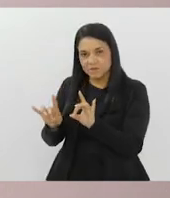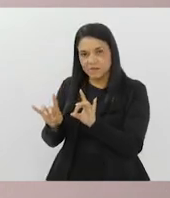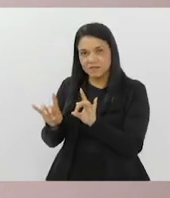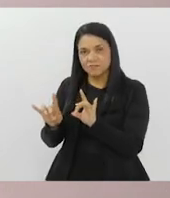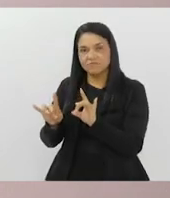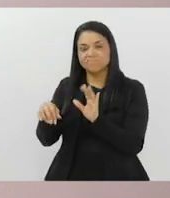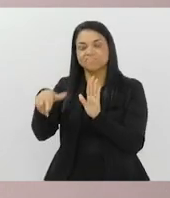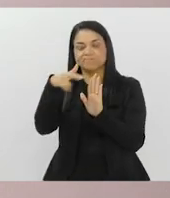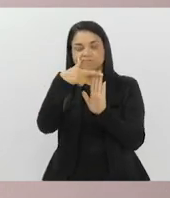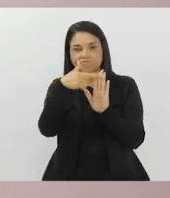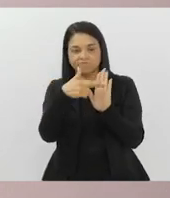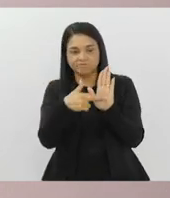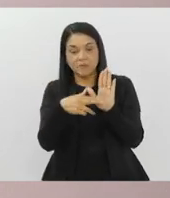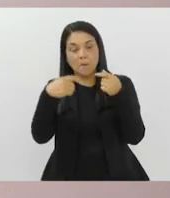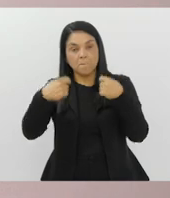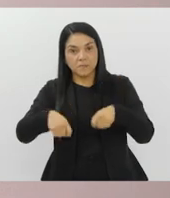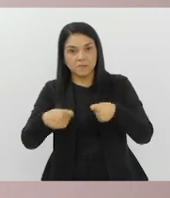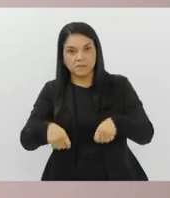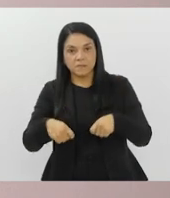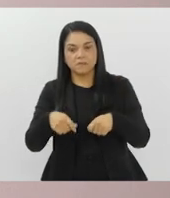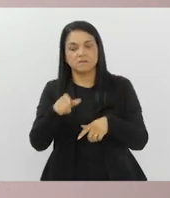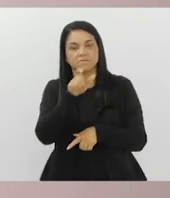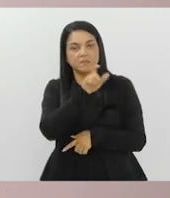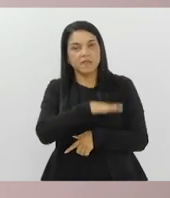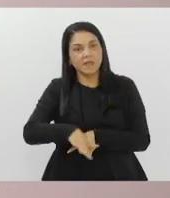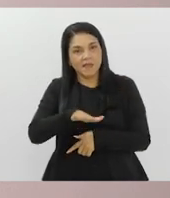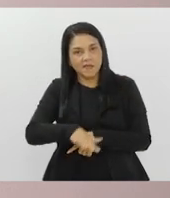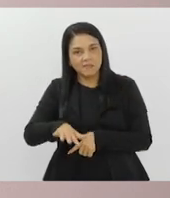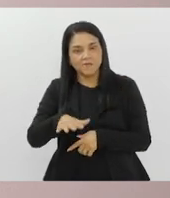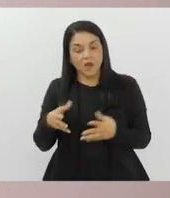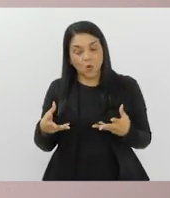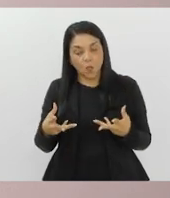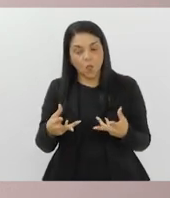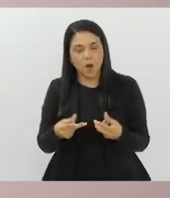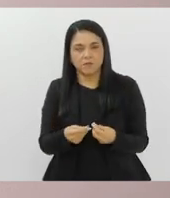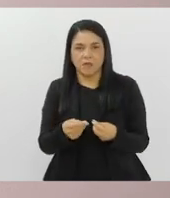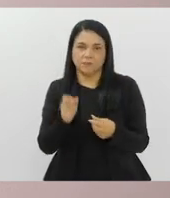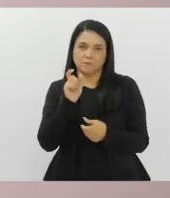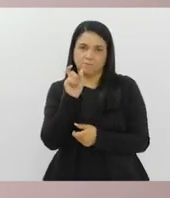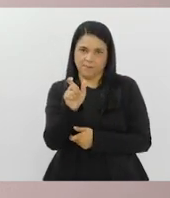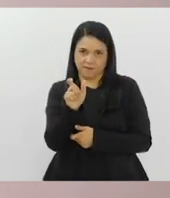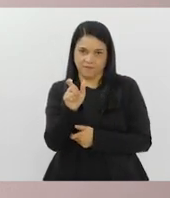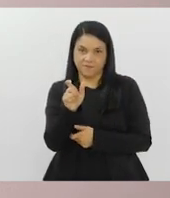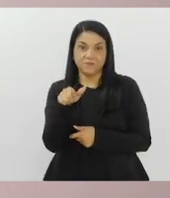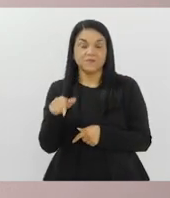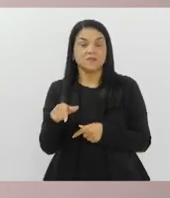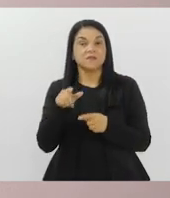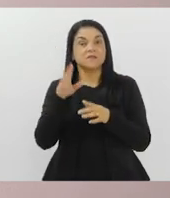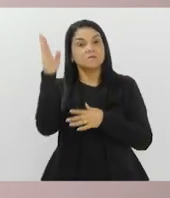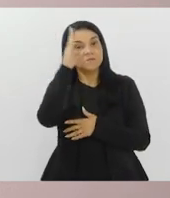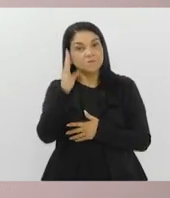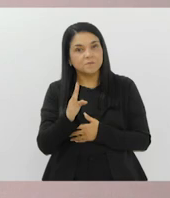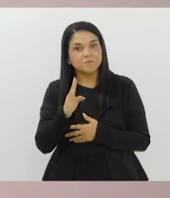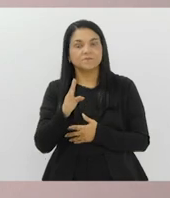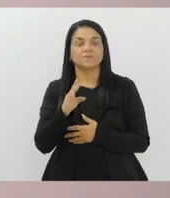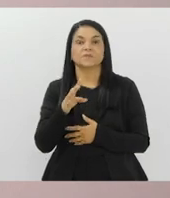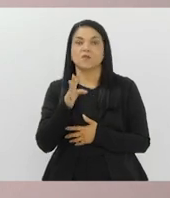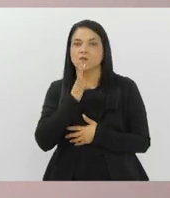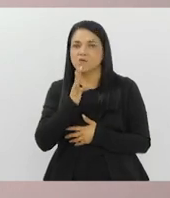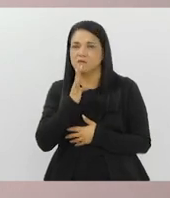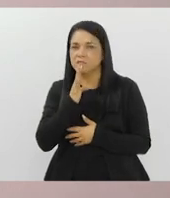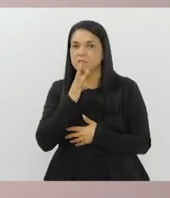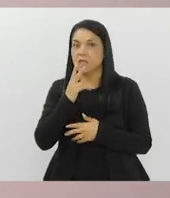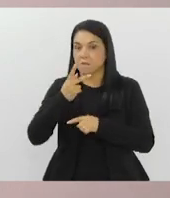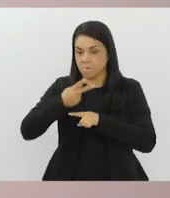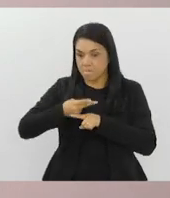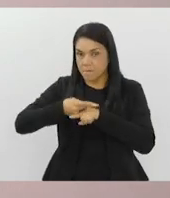os requisitos de necessidade dessa criança. E aí a gente fala em qualidade. No Brasil, essa rede é reconhecida e premiada